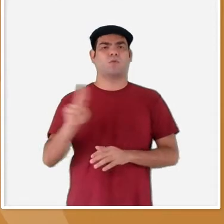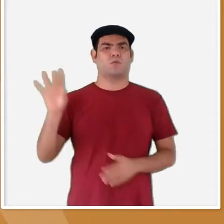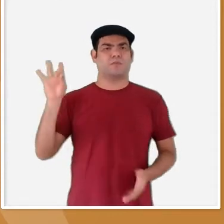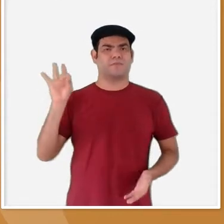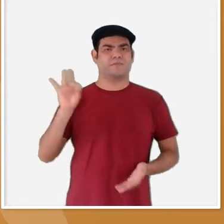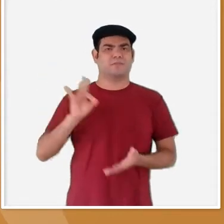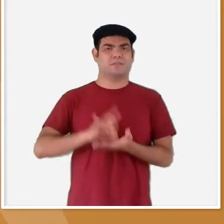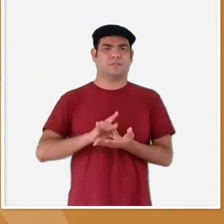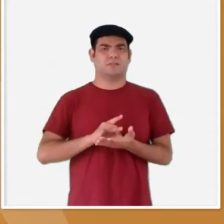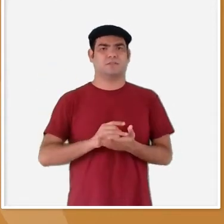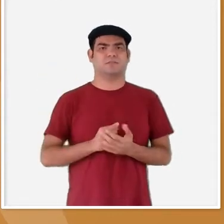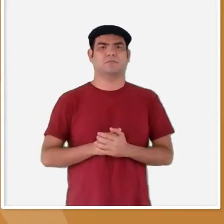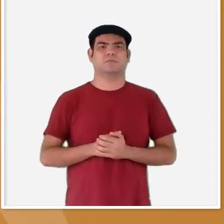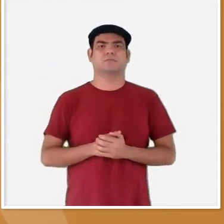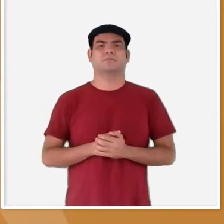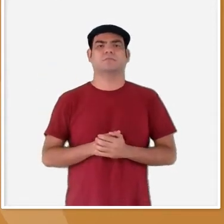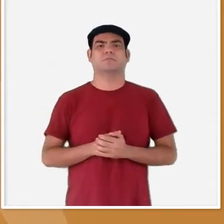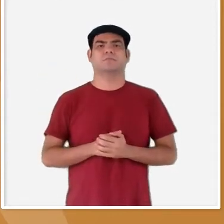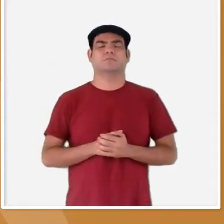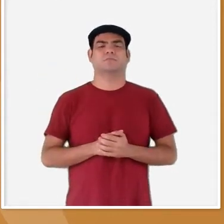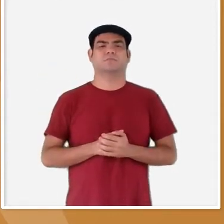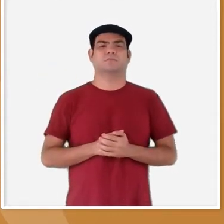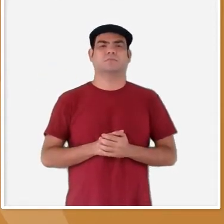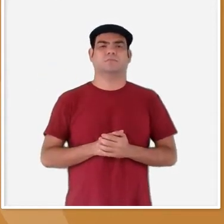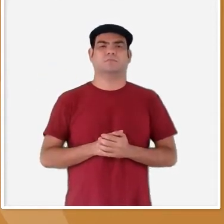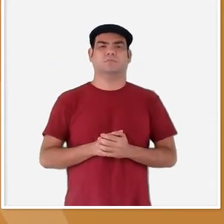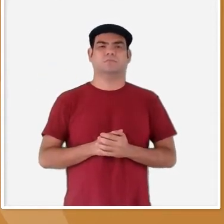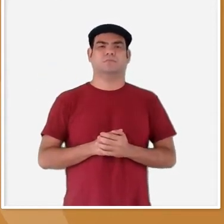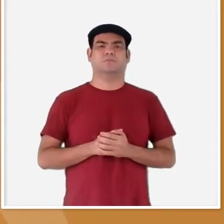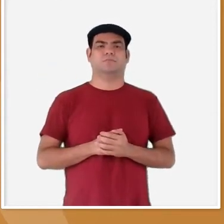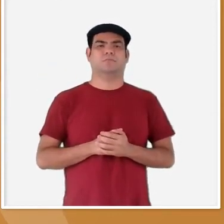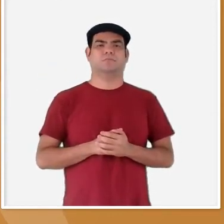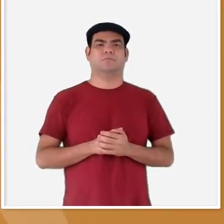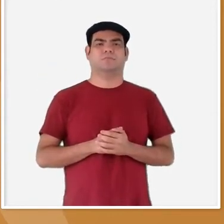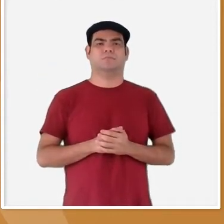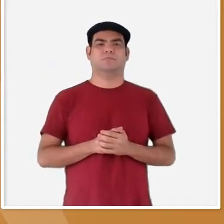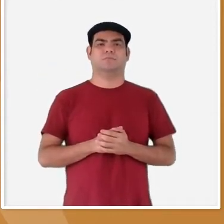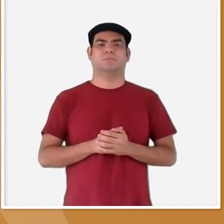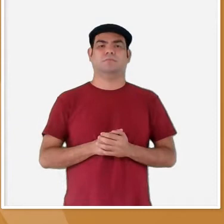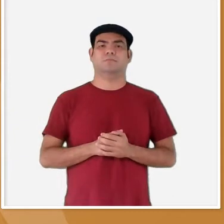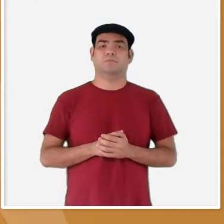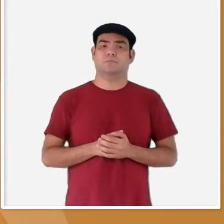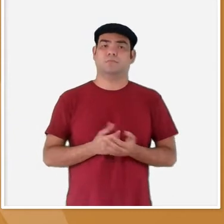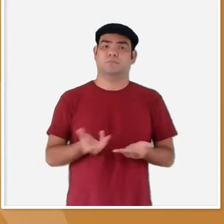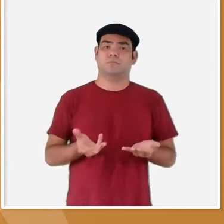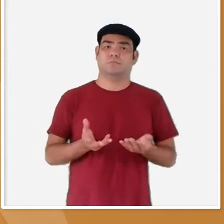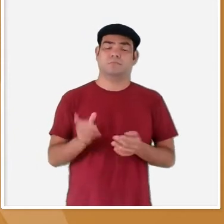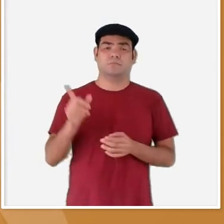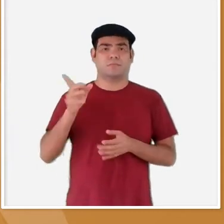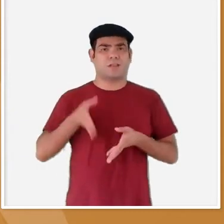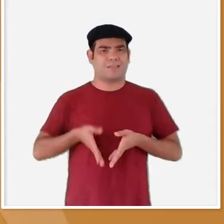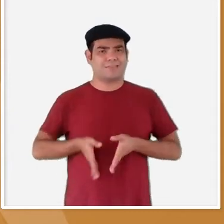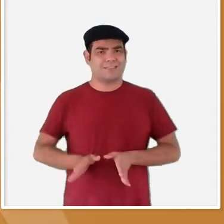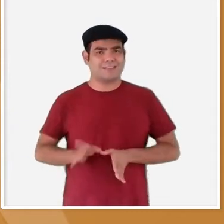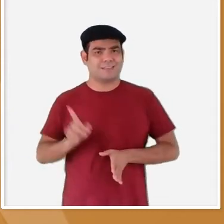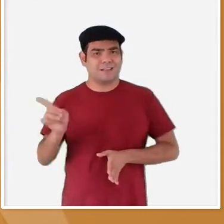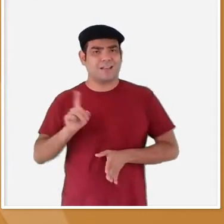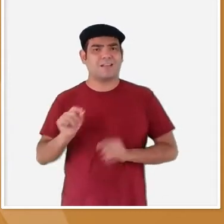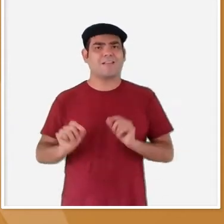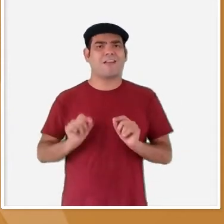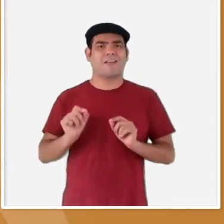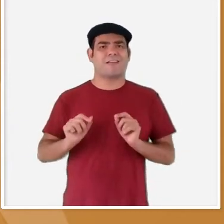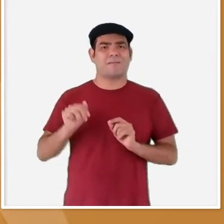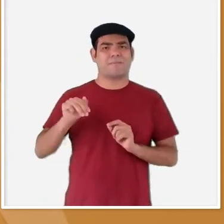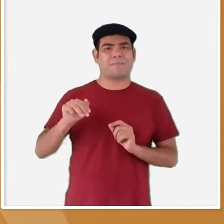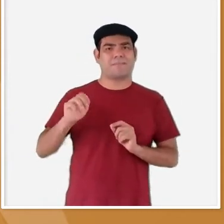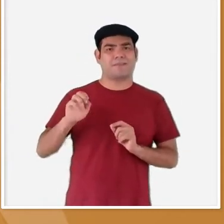Unidos Mexicanos, tá bom? Fica aí a curiosidade para nós. A nacionalidade de quem nasce lá é mexicana, tá? Então